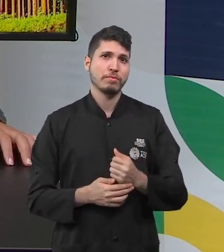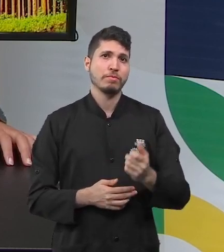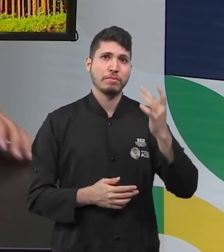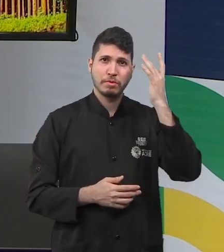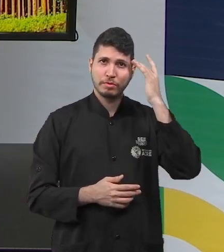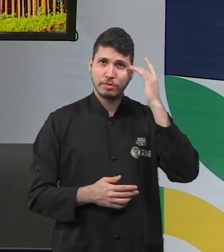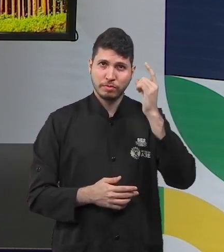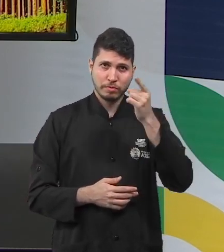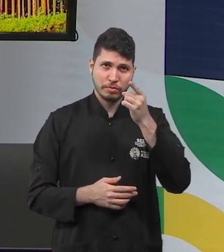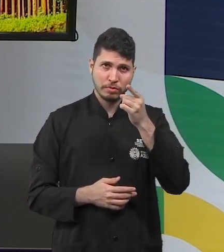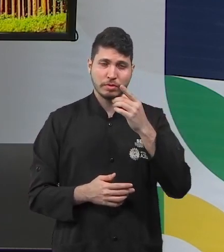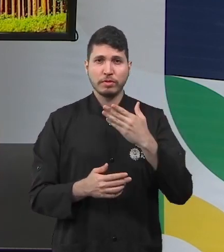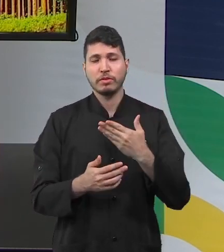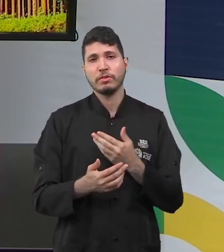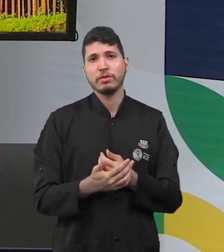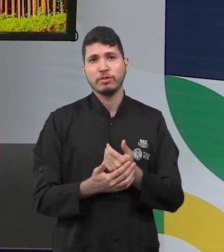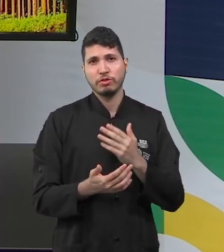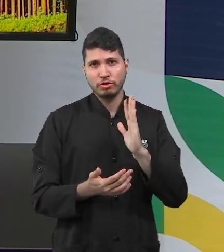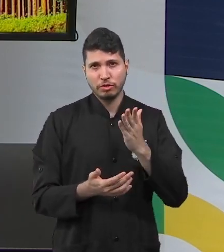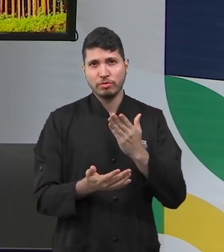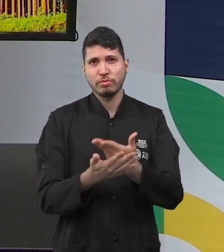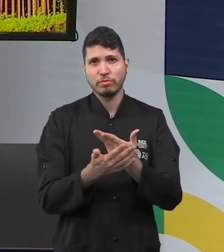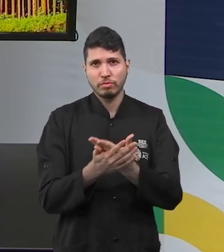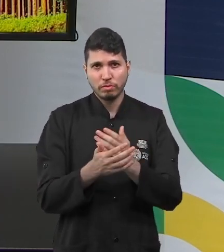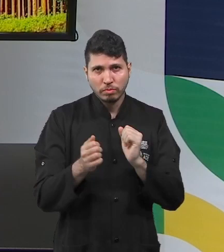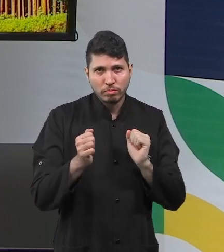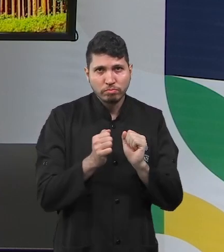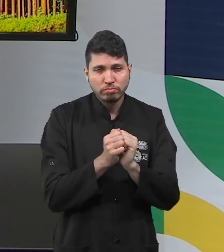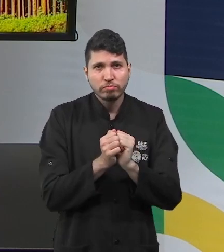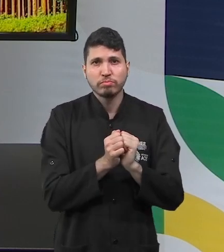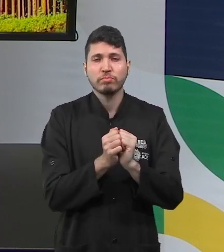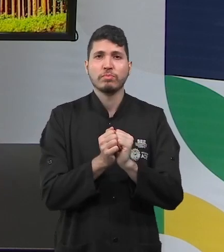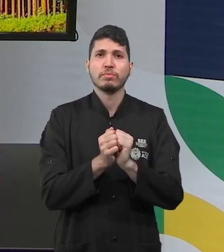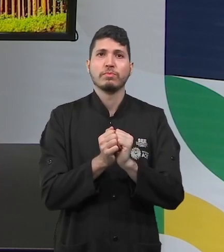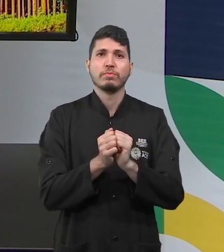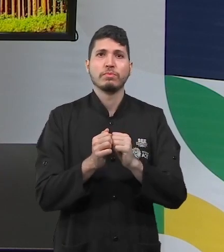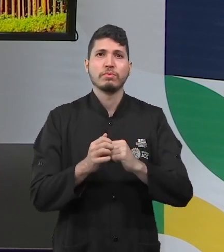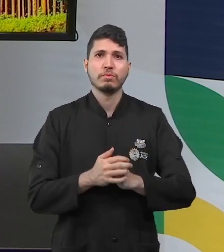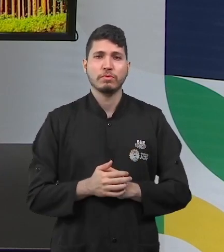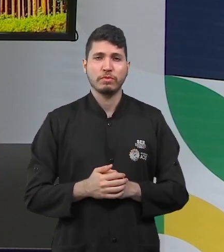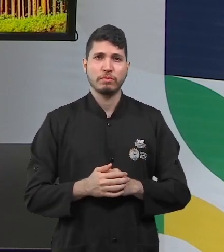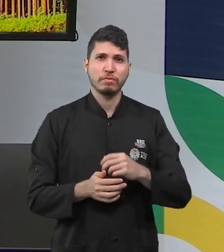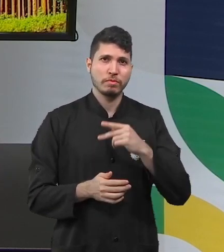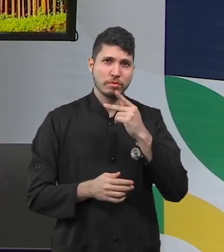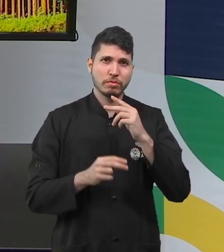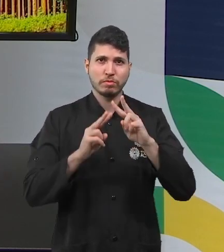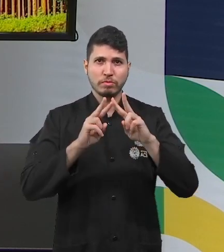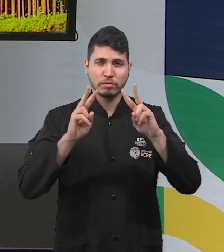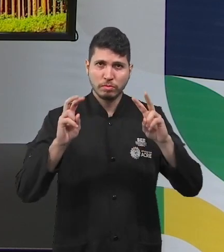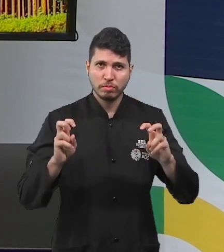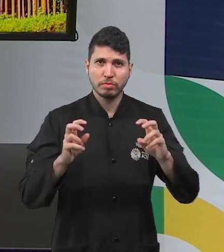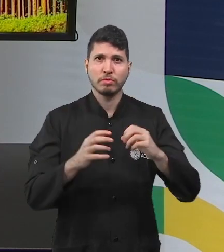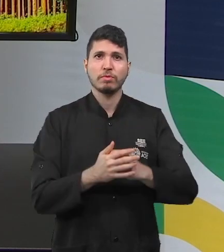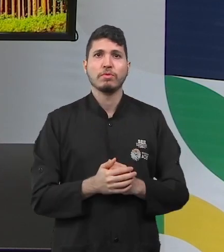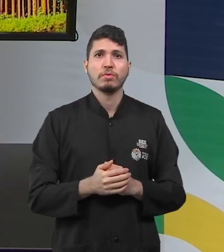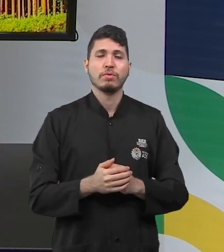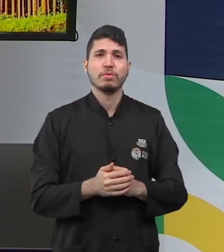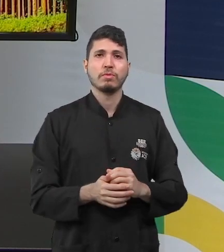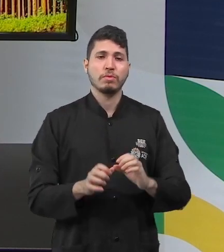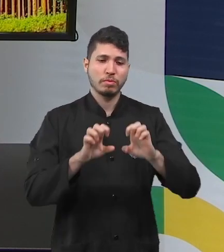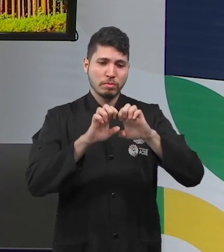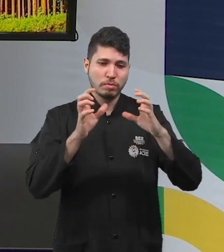tido aula comigo nos anos anteriores e nós falamos sobre os corredores ecológicos. Esse terceiro ponto